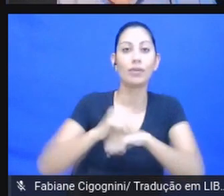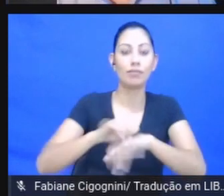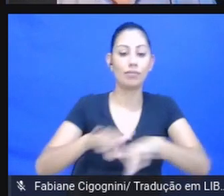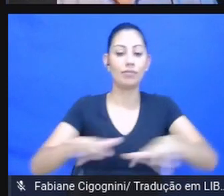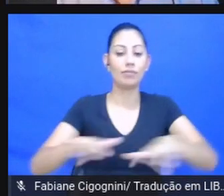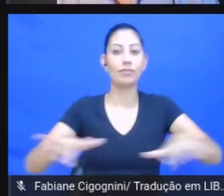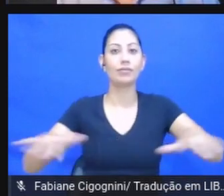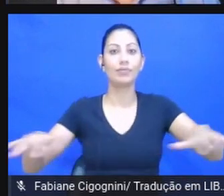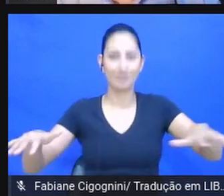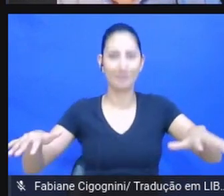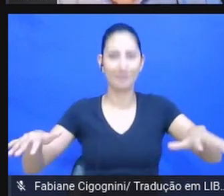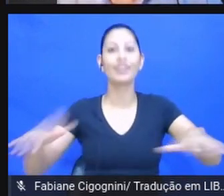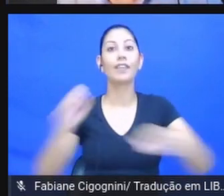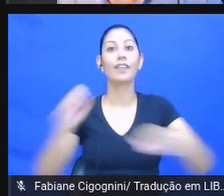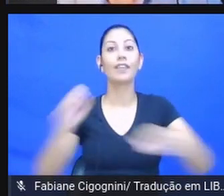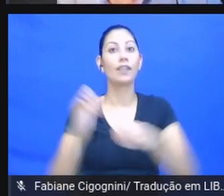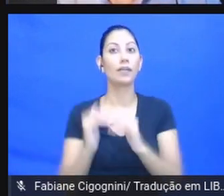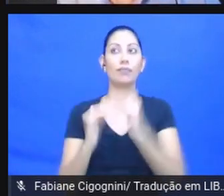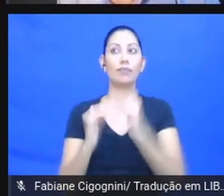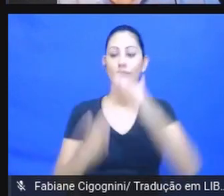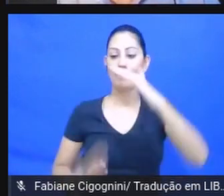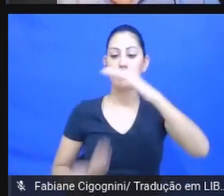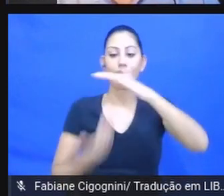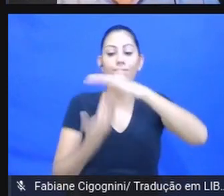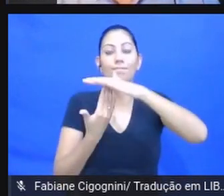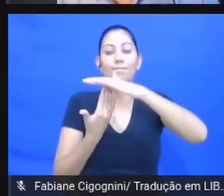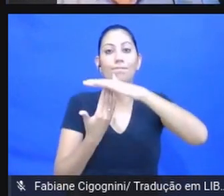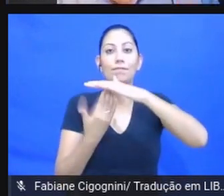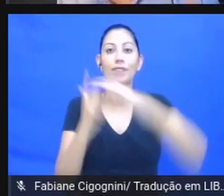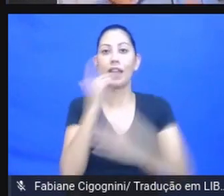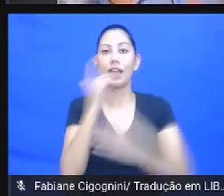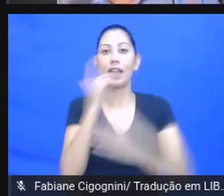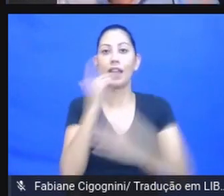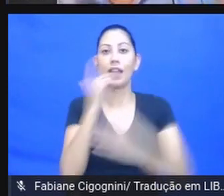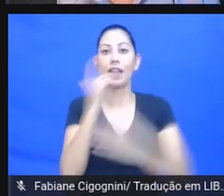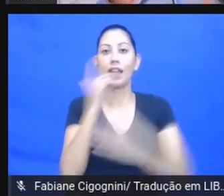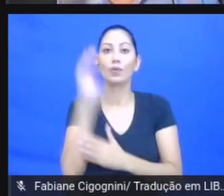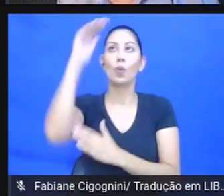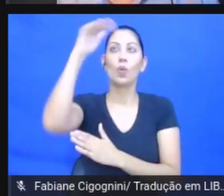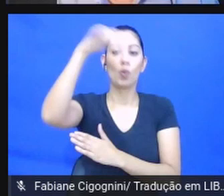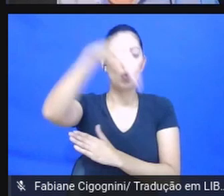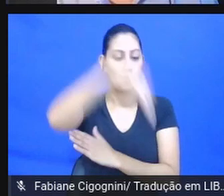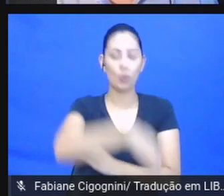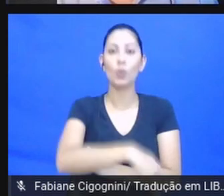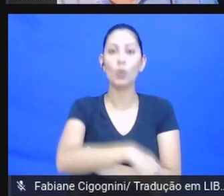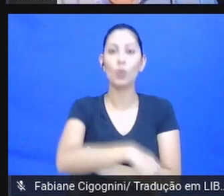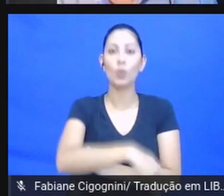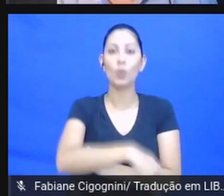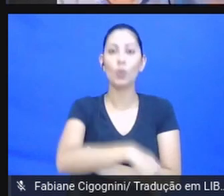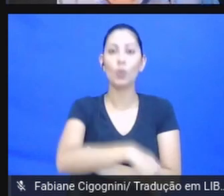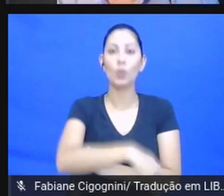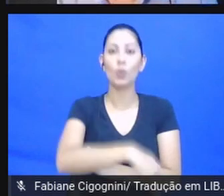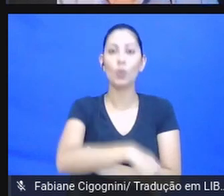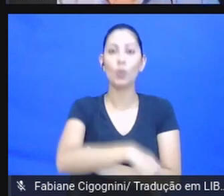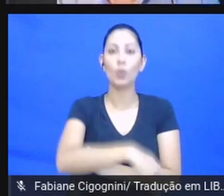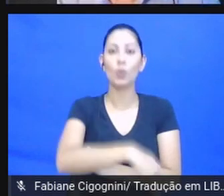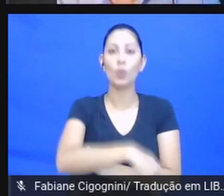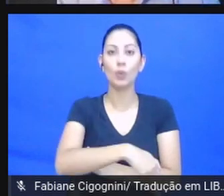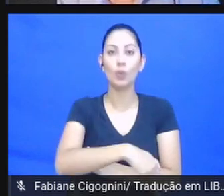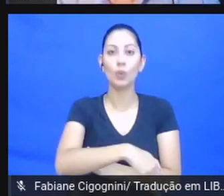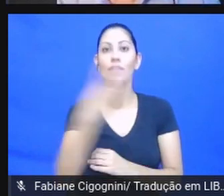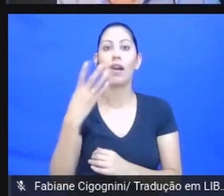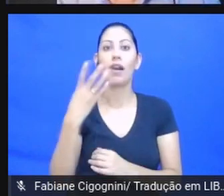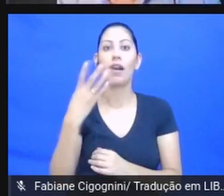não estamos no pico da crise, e ao mesmo tempo a necessidade de trabalhar, enfim,